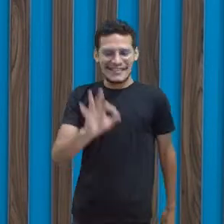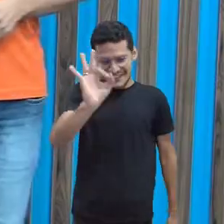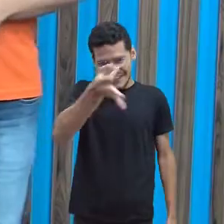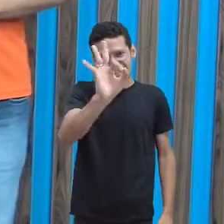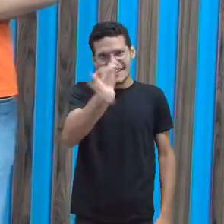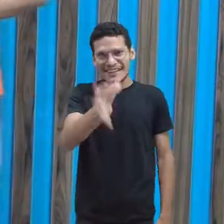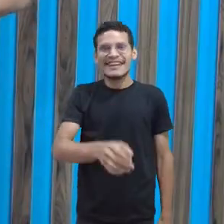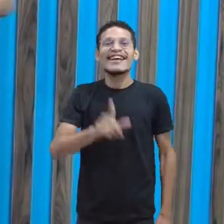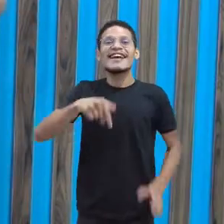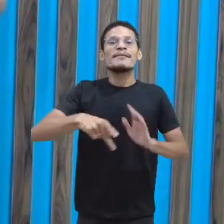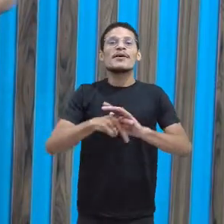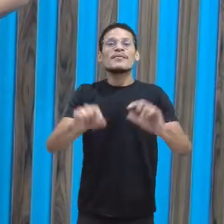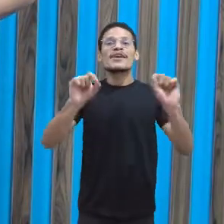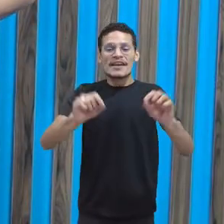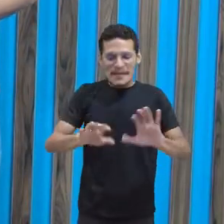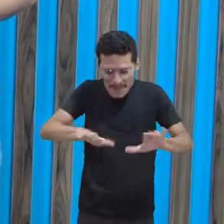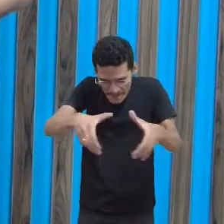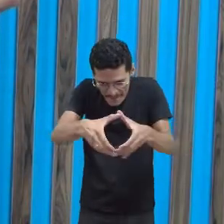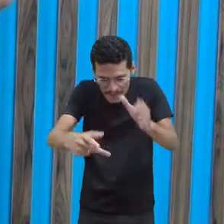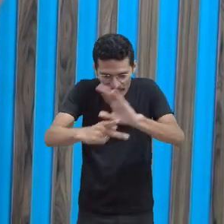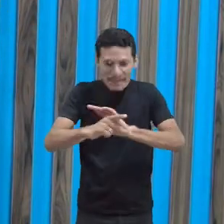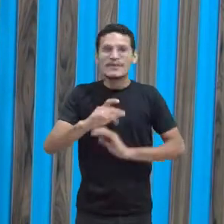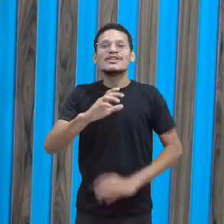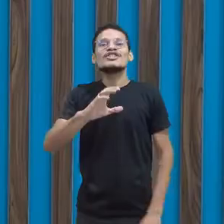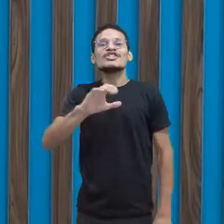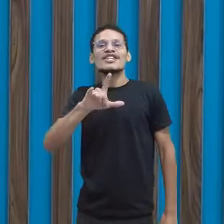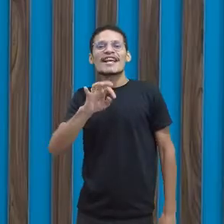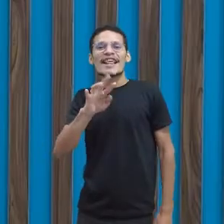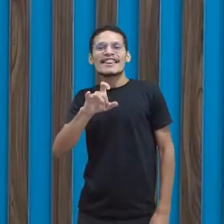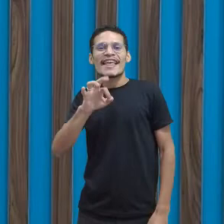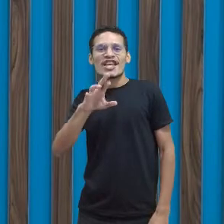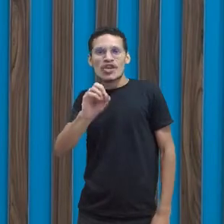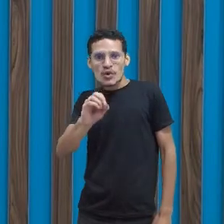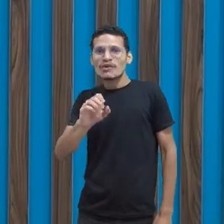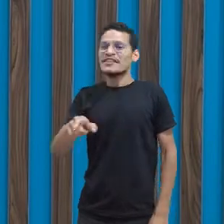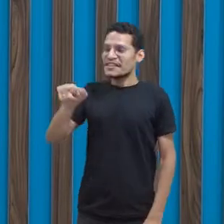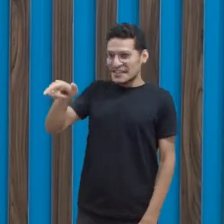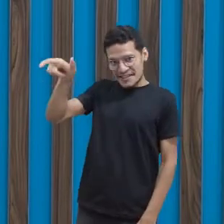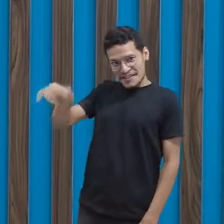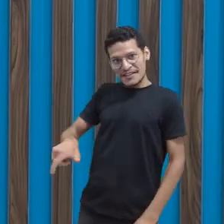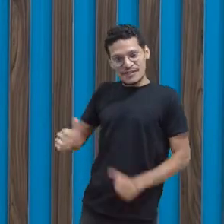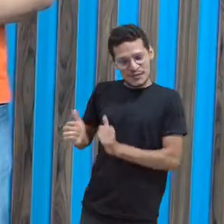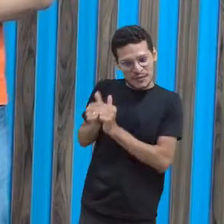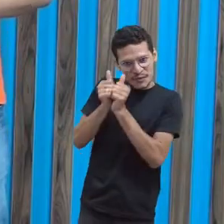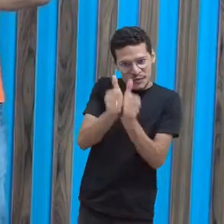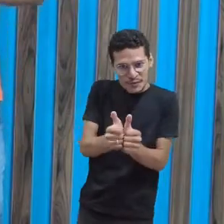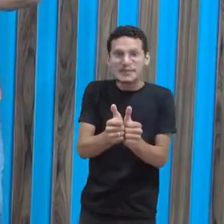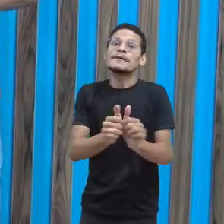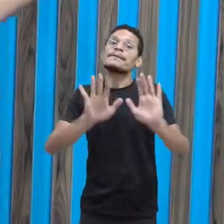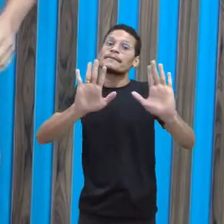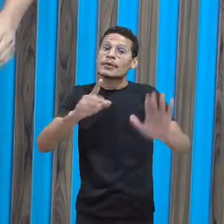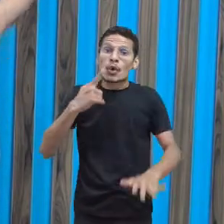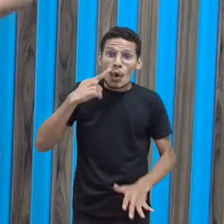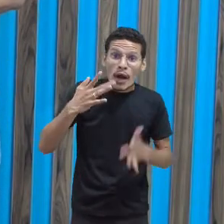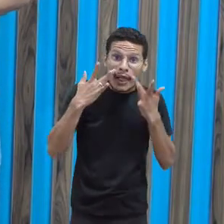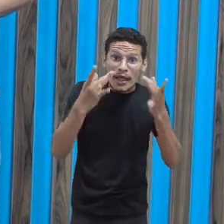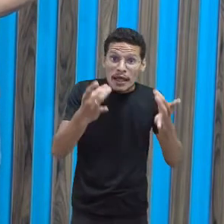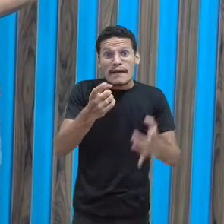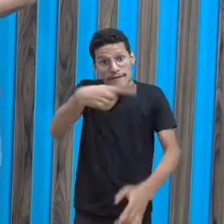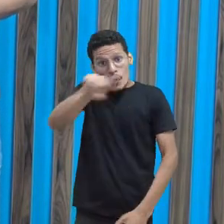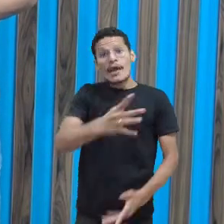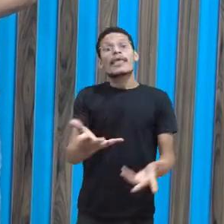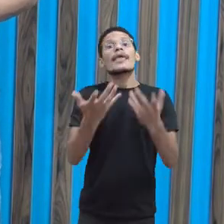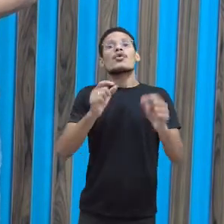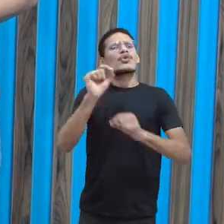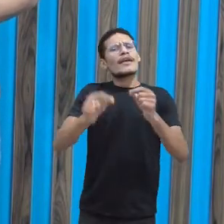Esse é o chicleteiro, o professor Luciano de História, que está aqui nos acompanhando, beleza? É isso aí, ó. Gente, quem quiser conversar com o